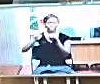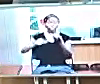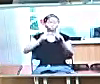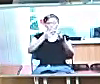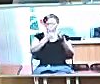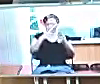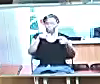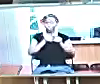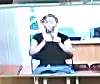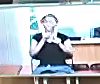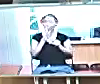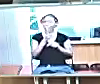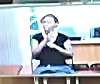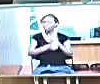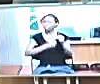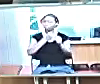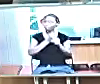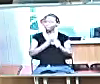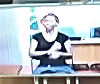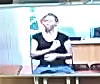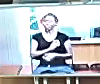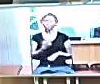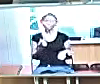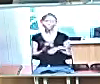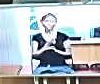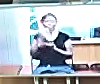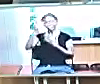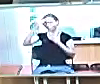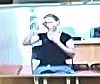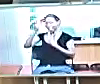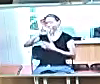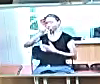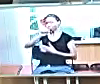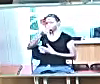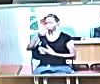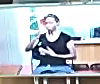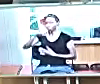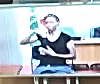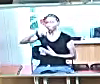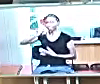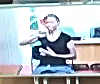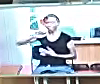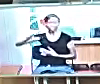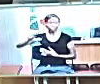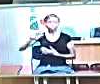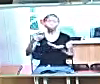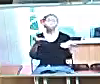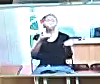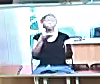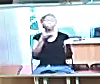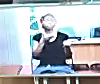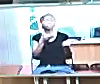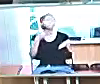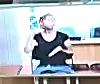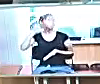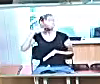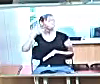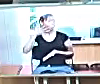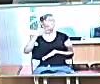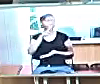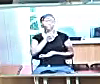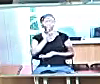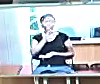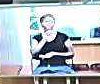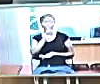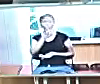essa participação aqui muito obrigado joão miguel é passar fala ricardo ferreira assessor pedagógico da